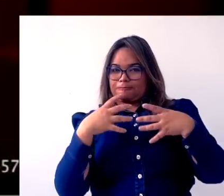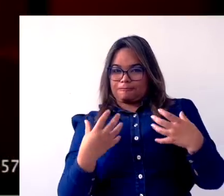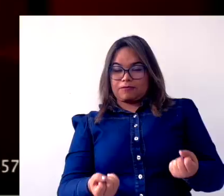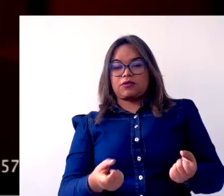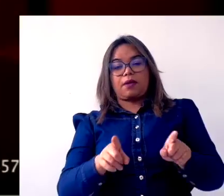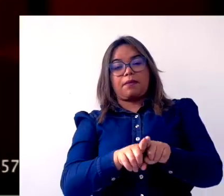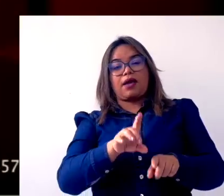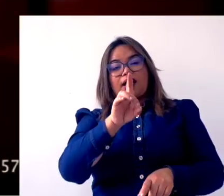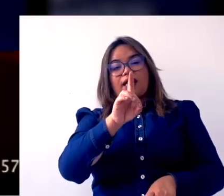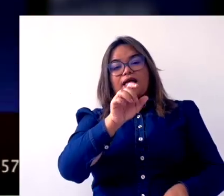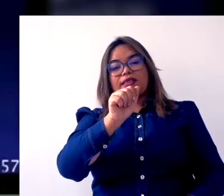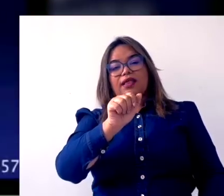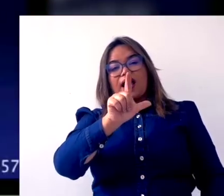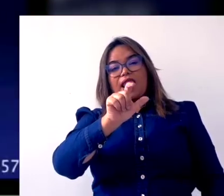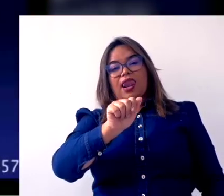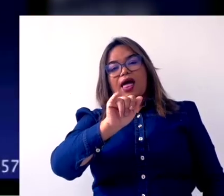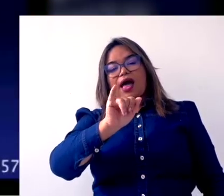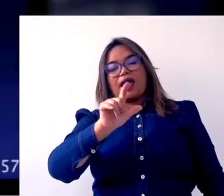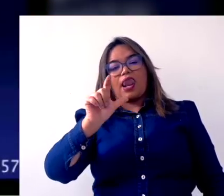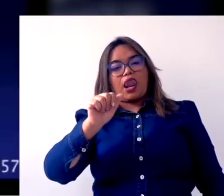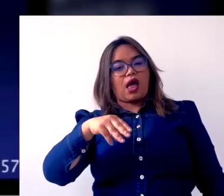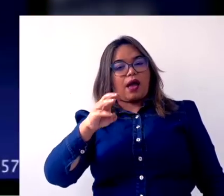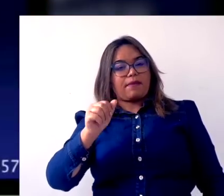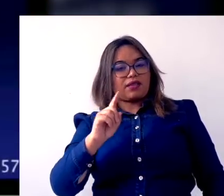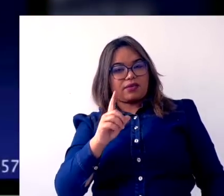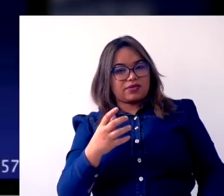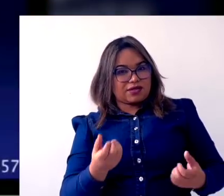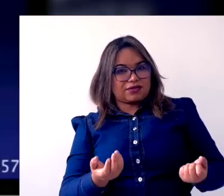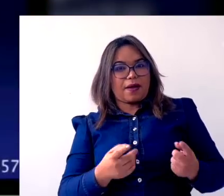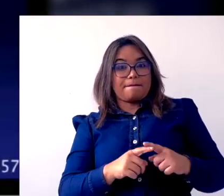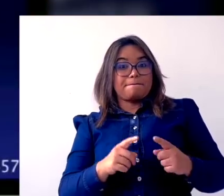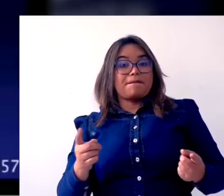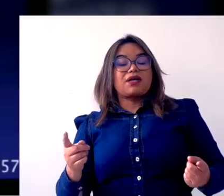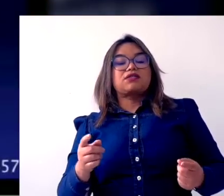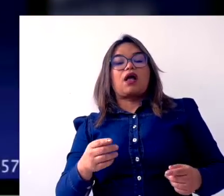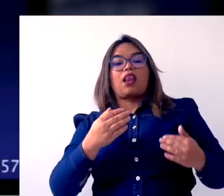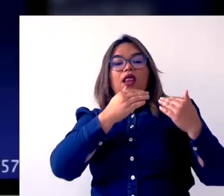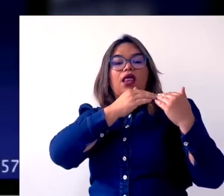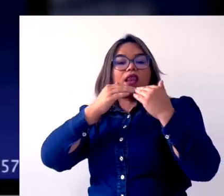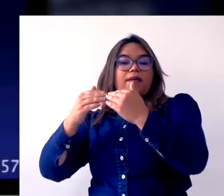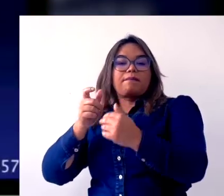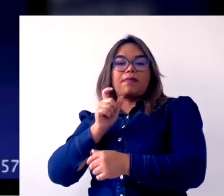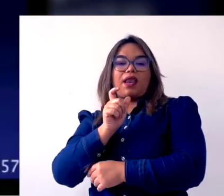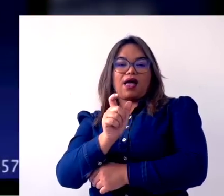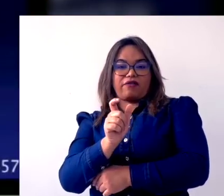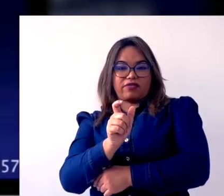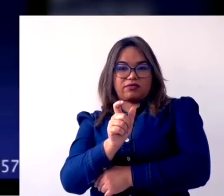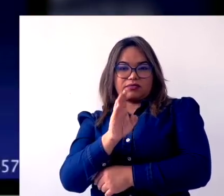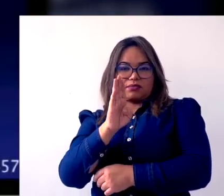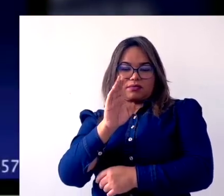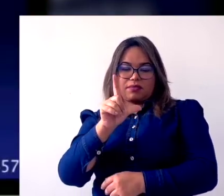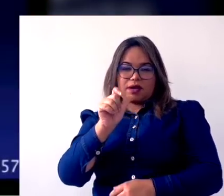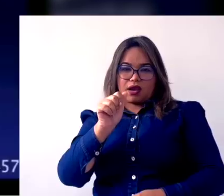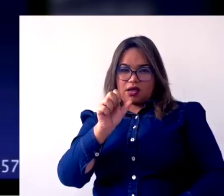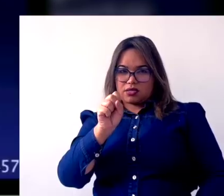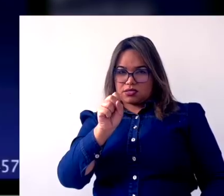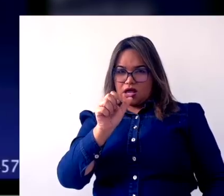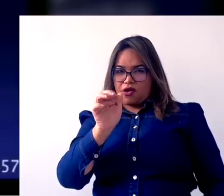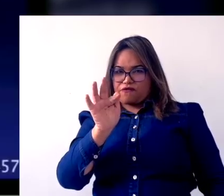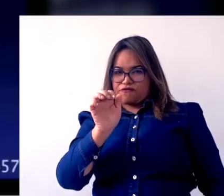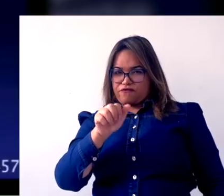Dalai Lama. E essa história de blasfêmia? Em Apocalipse 13:6, diz que ele abriu a boca em blasfêmia.